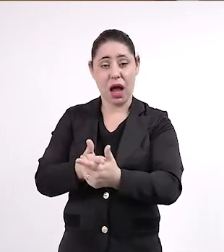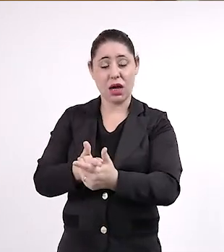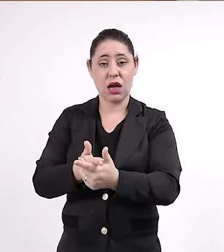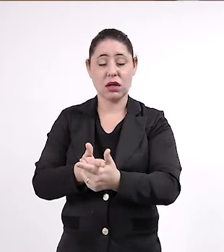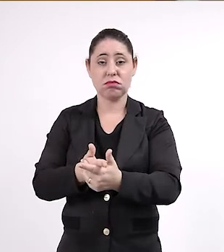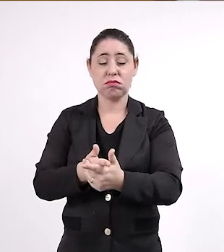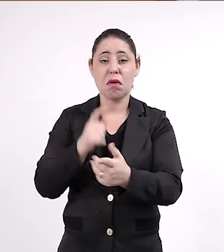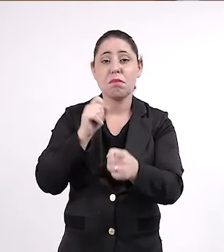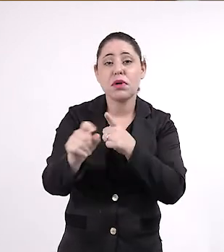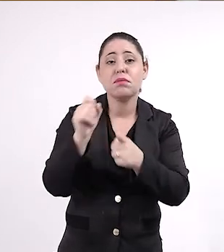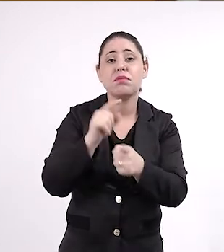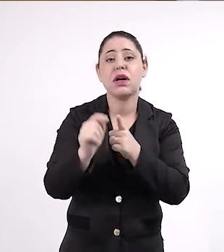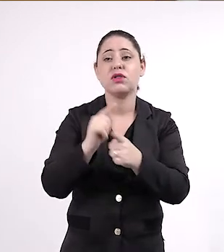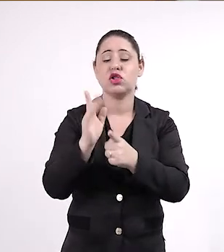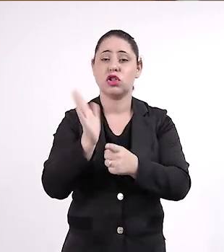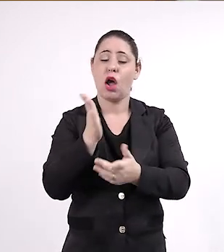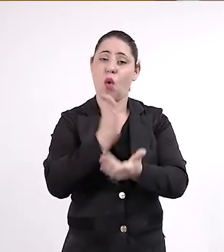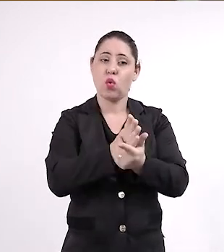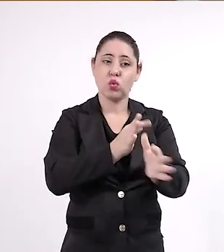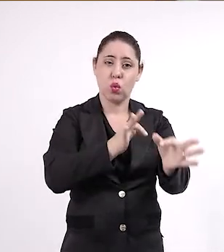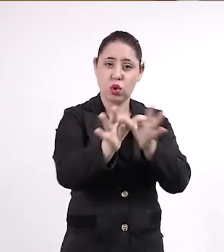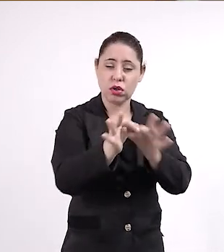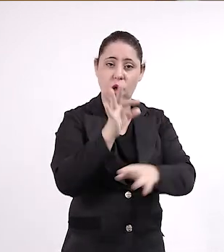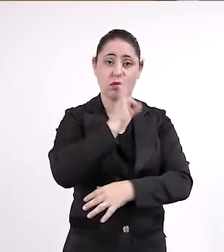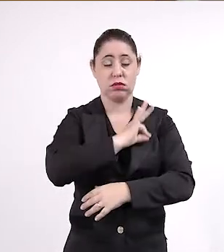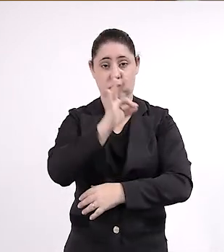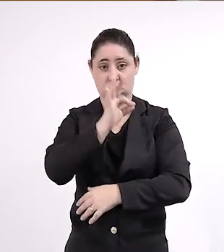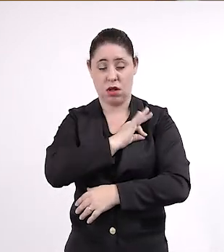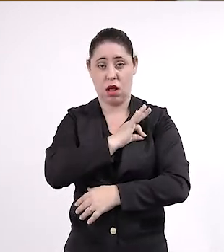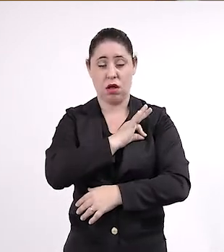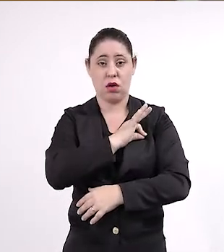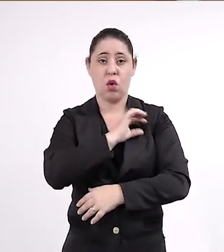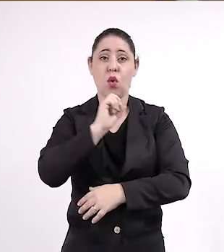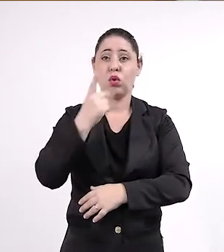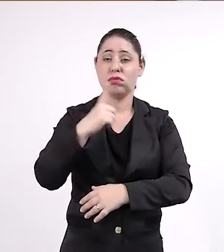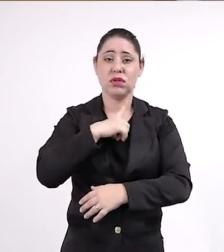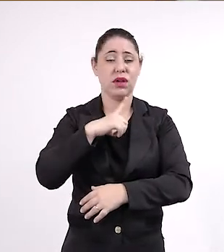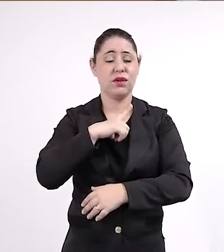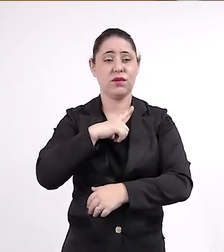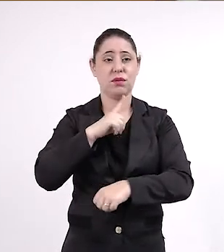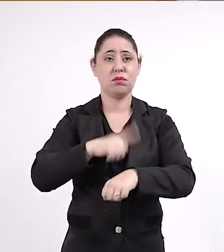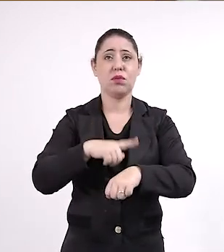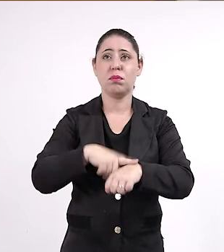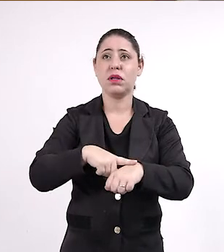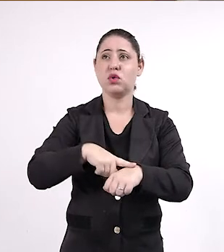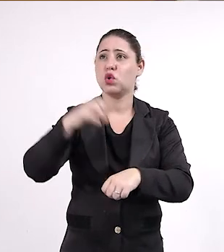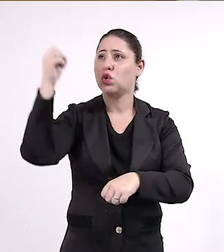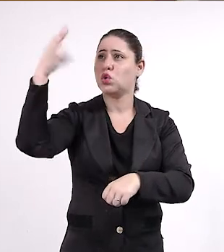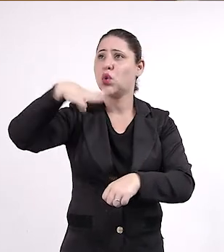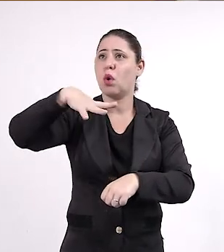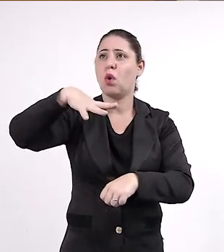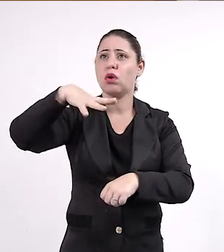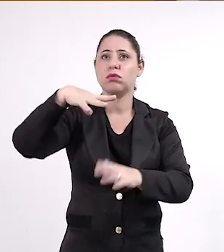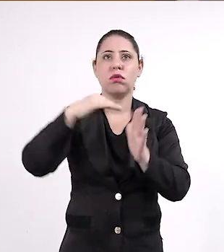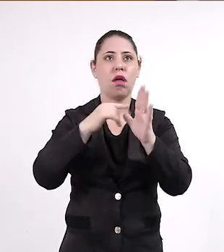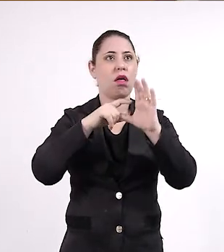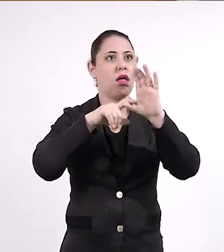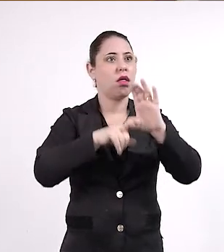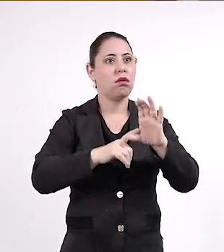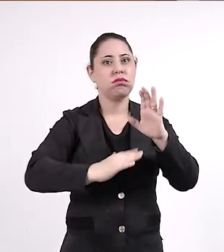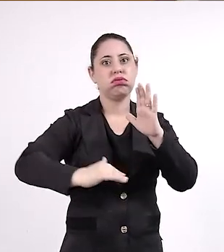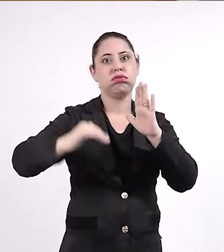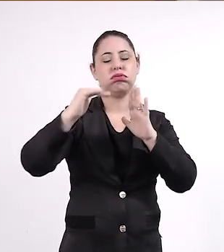a mensalidade, que eles já tinham programado no seu orçamento doméstico, houve um aumento de despesa com energia, né? Por exemplo,